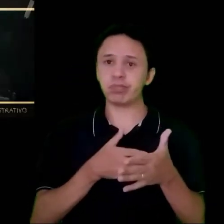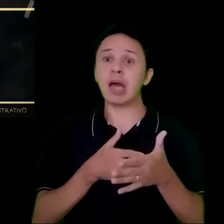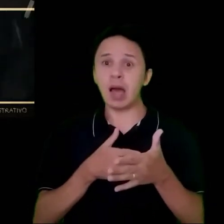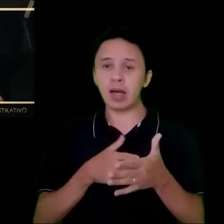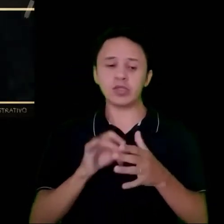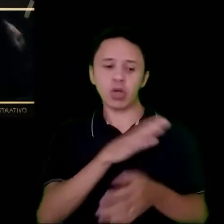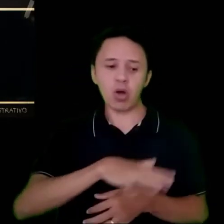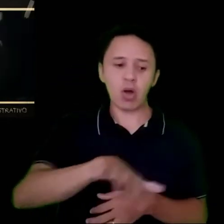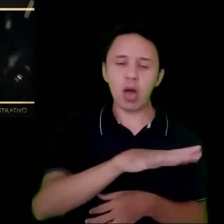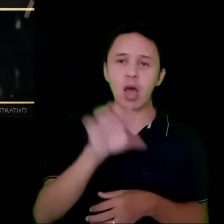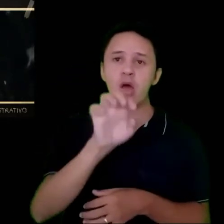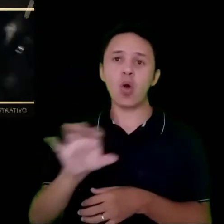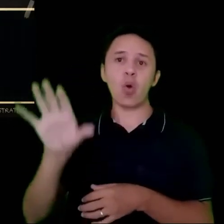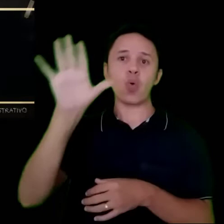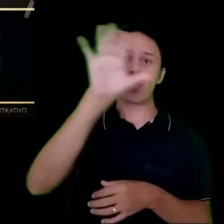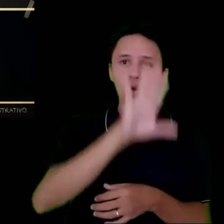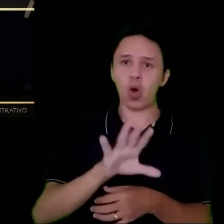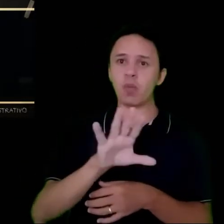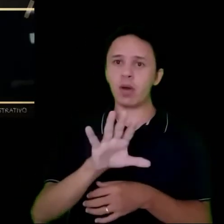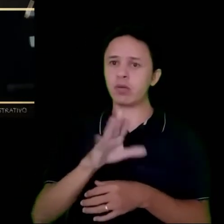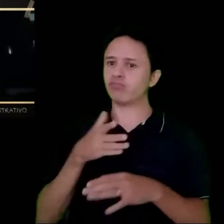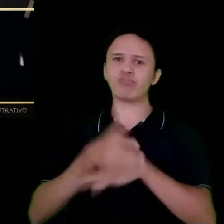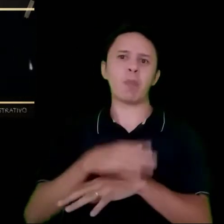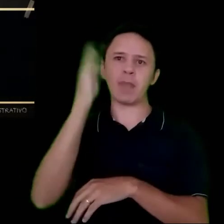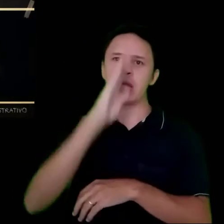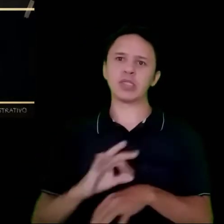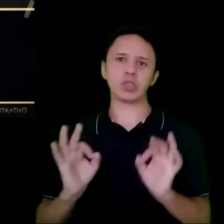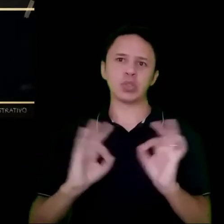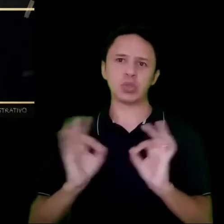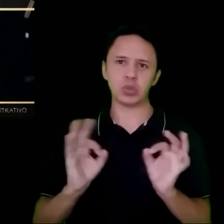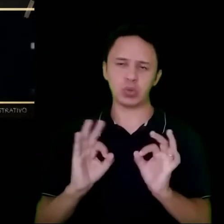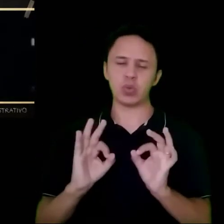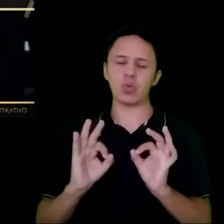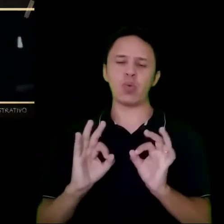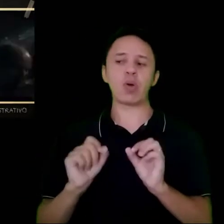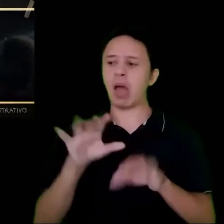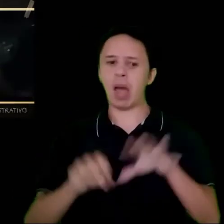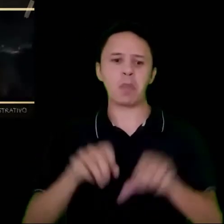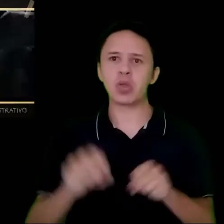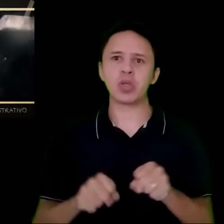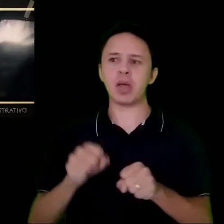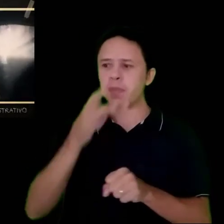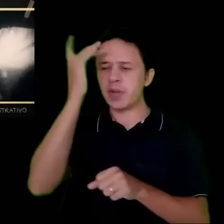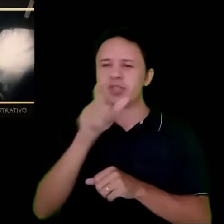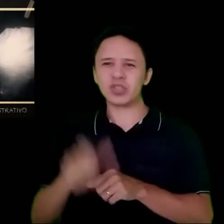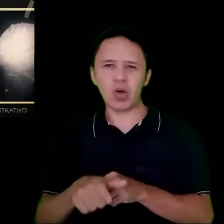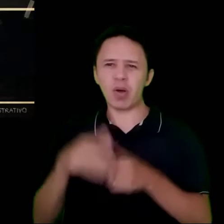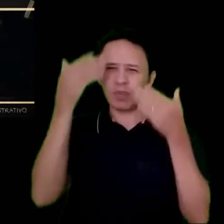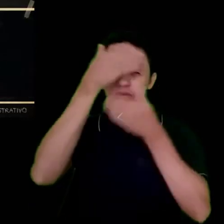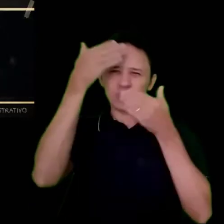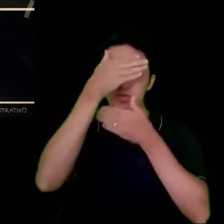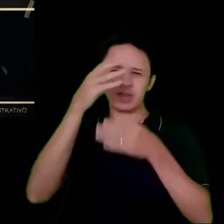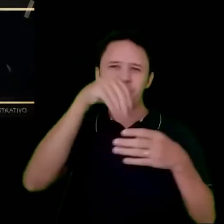restrito ao Mediterrâneo e à Europa, não afetou o Brasil e nossa sociedade. Nenhuma expedição para a captura de pessoas foi realizada